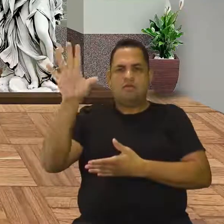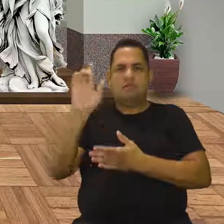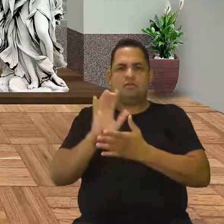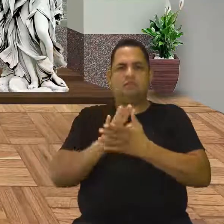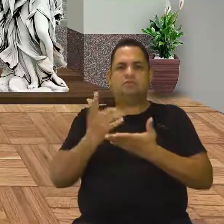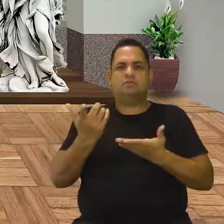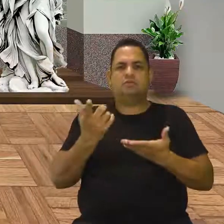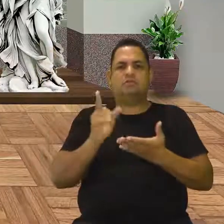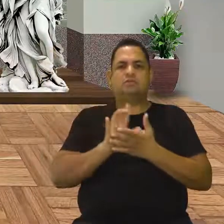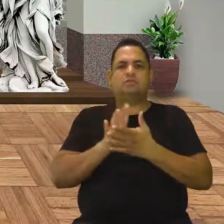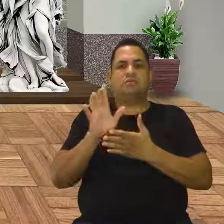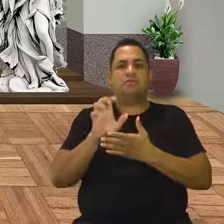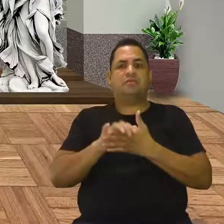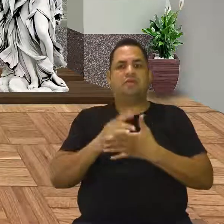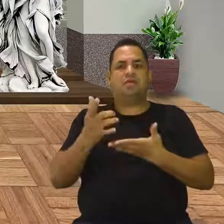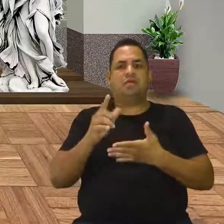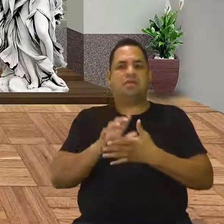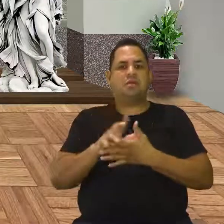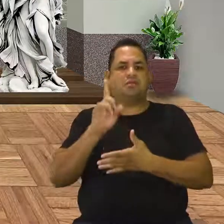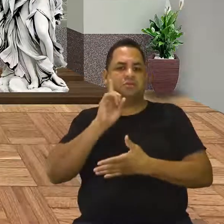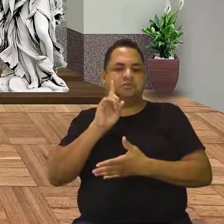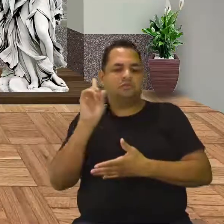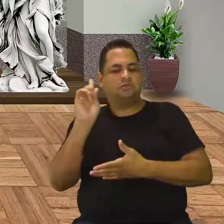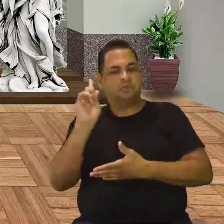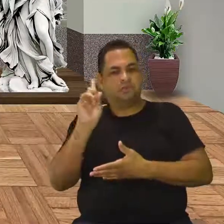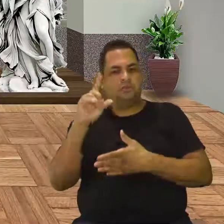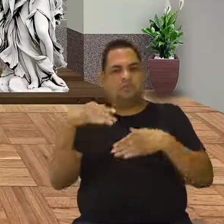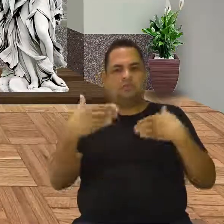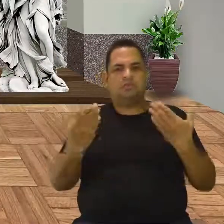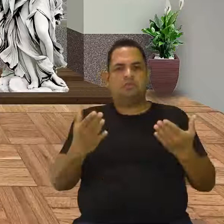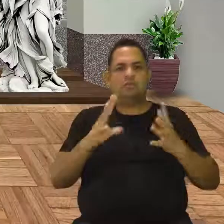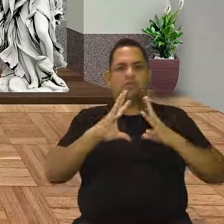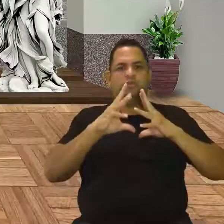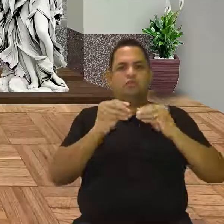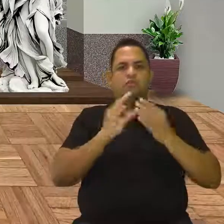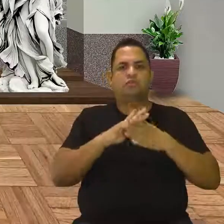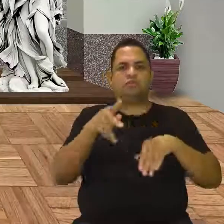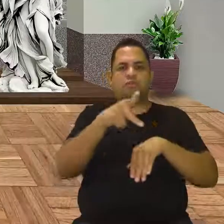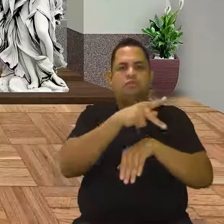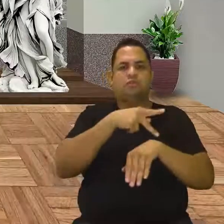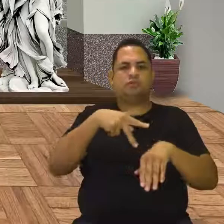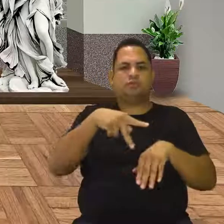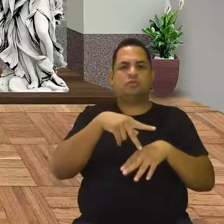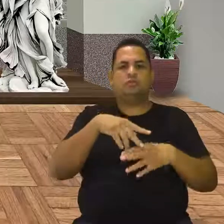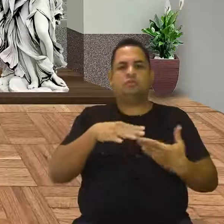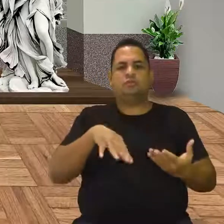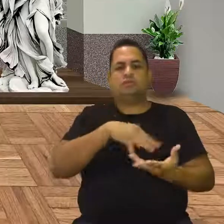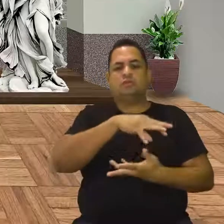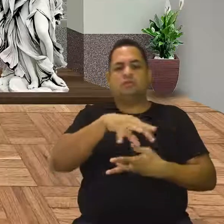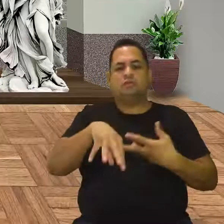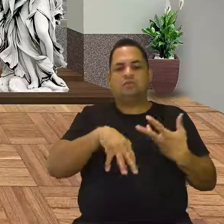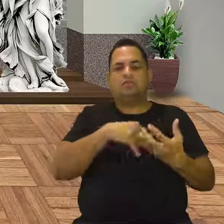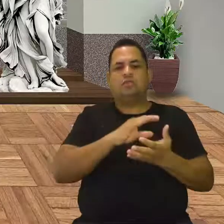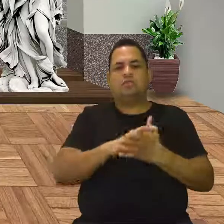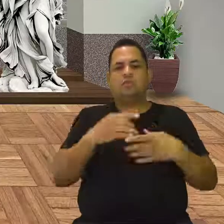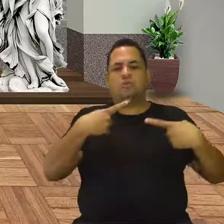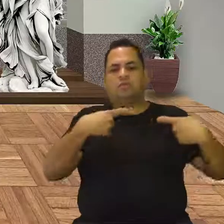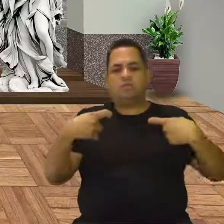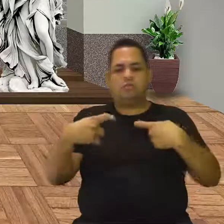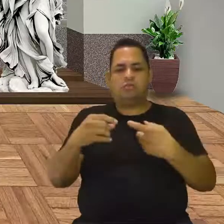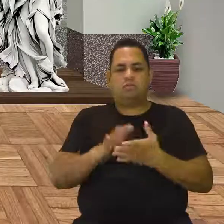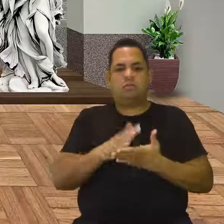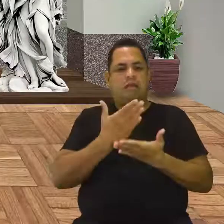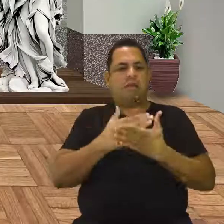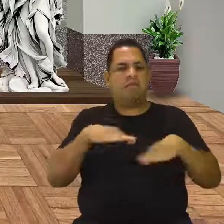no espaço da América do Norte, que é os Estados Unidos. Então, todos esses países que se envolveram na guerra, o seu território